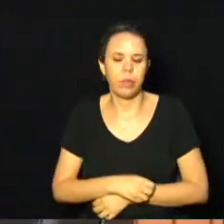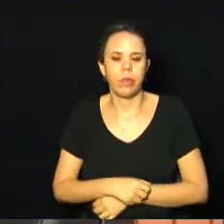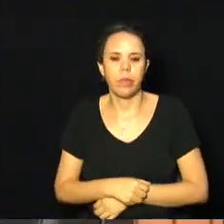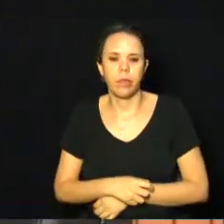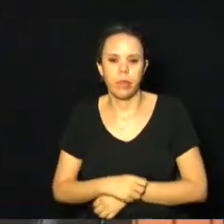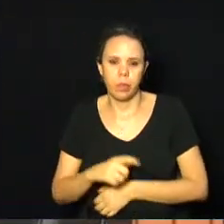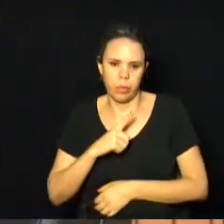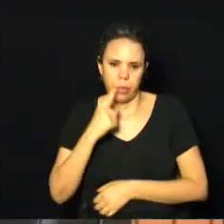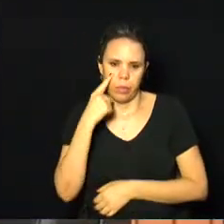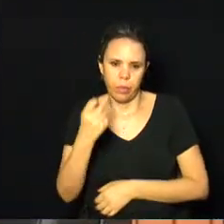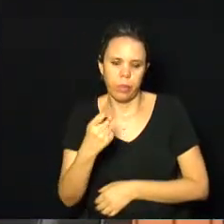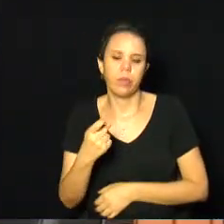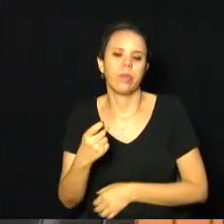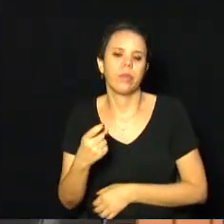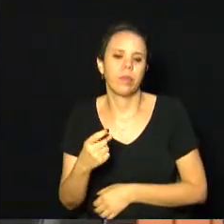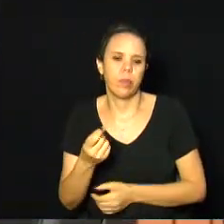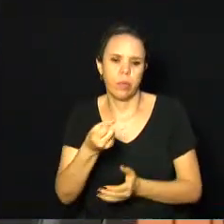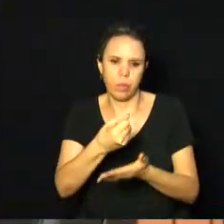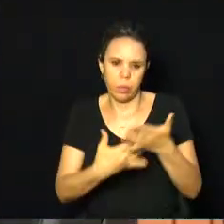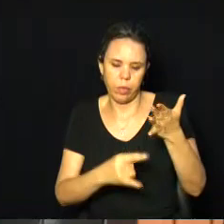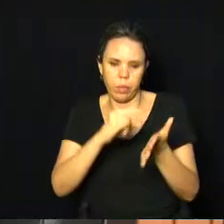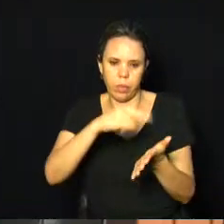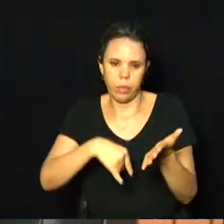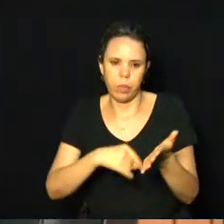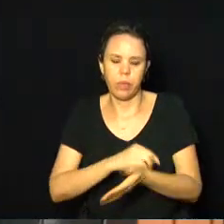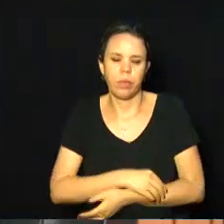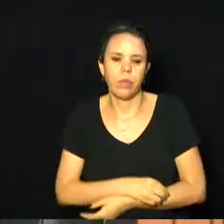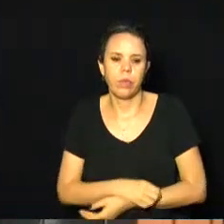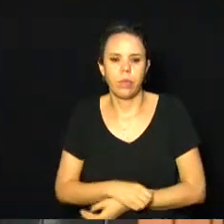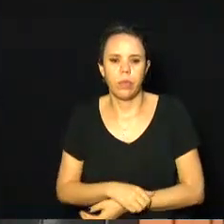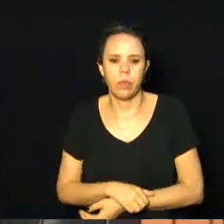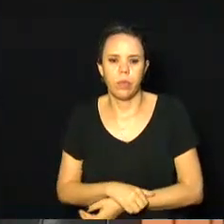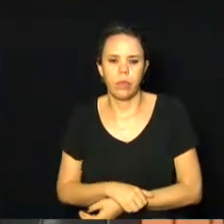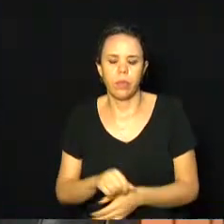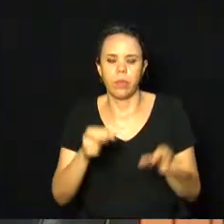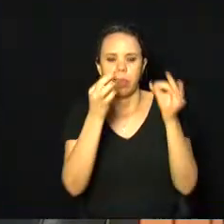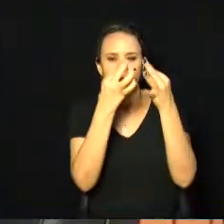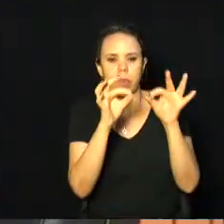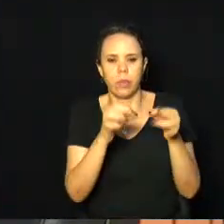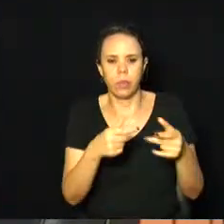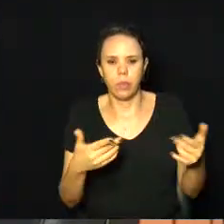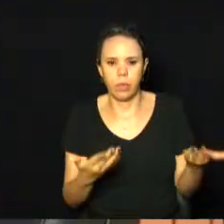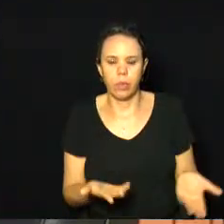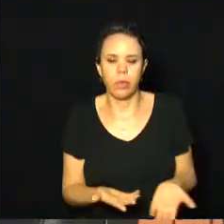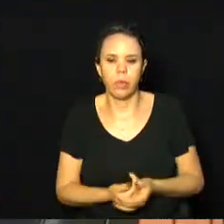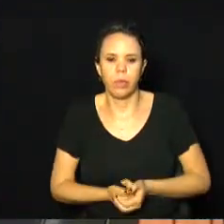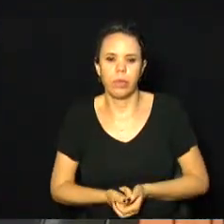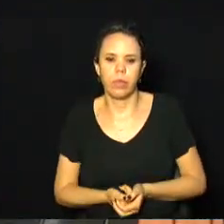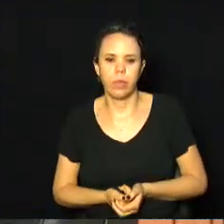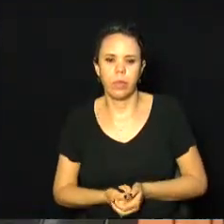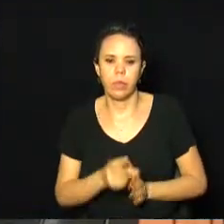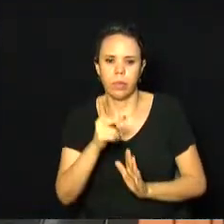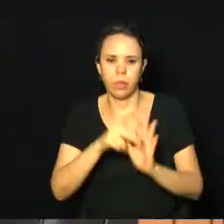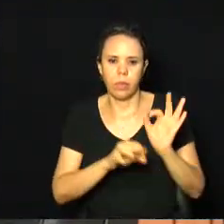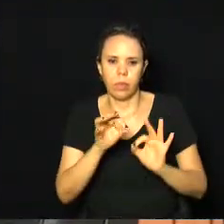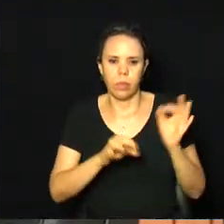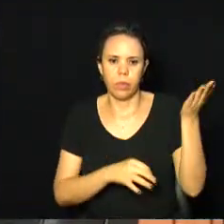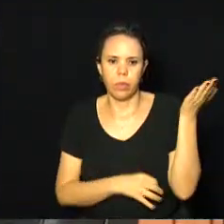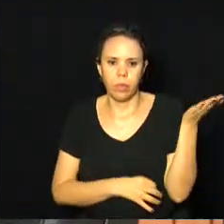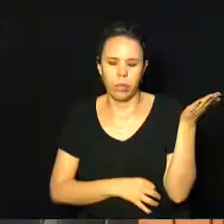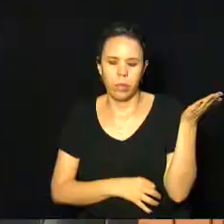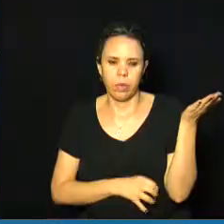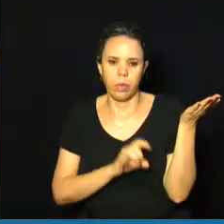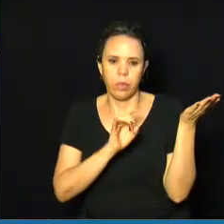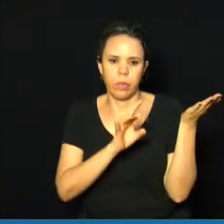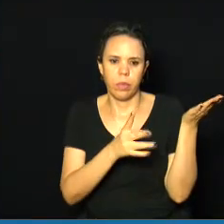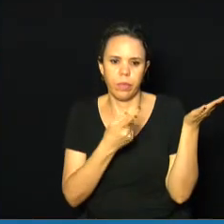o endereço desse relatório, o chamado relatório síntese. Não sei se vai projetar ou eu só vou